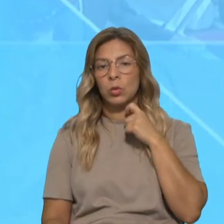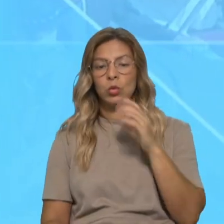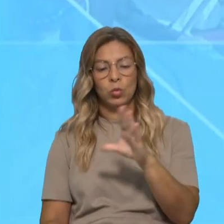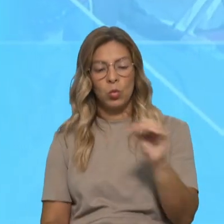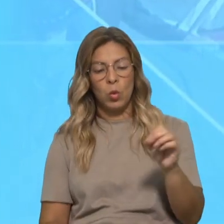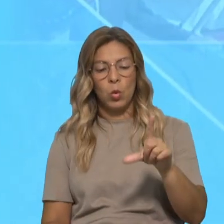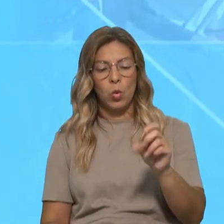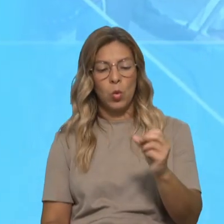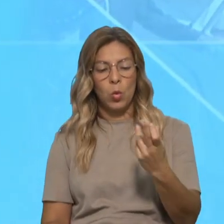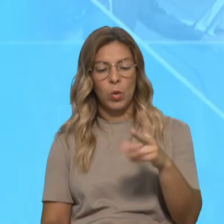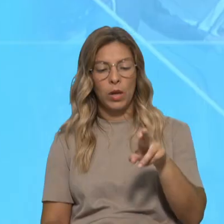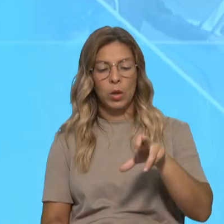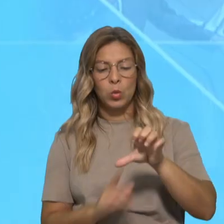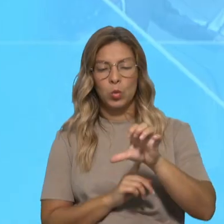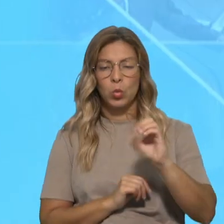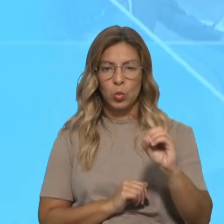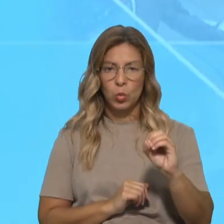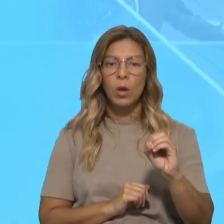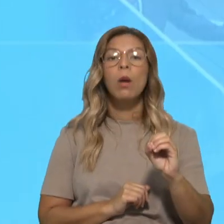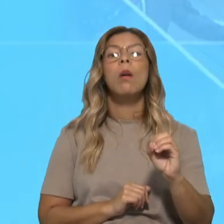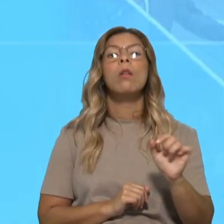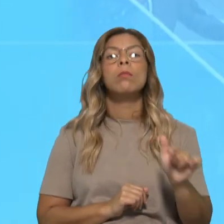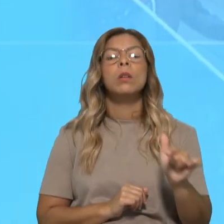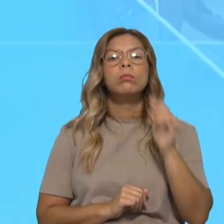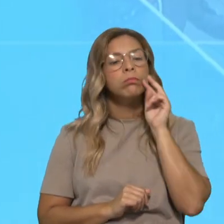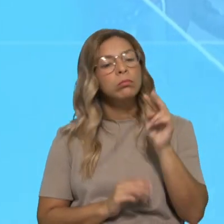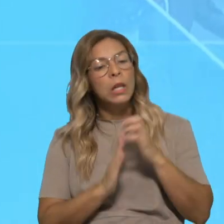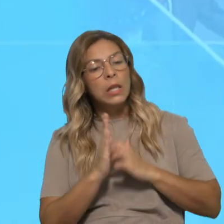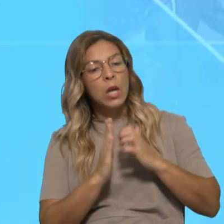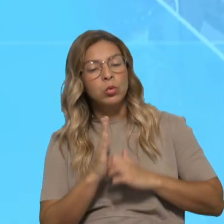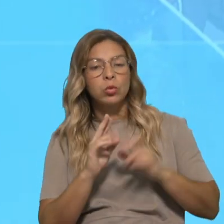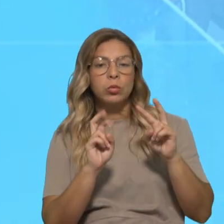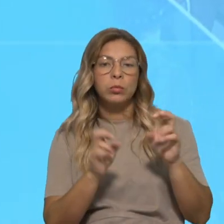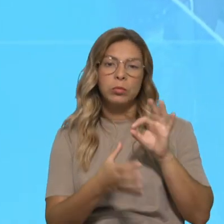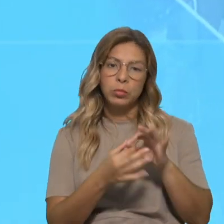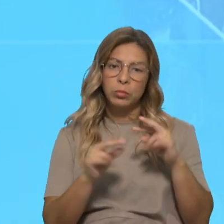João Lourenço, que olha estes textos sobre a perspectiva da esperança.